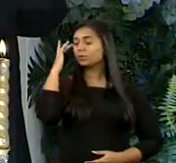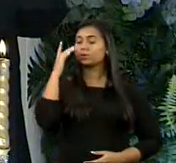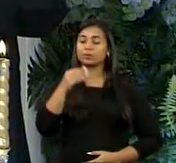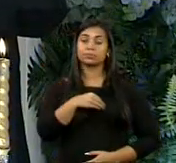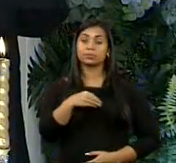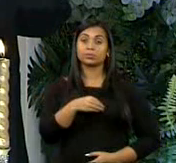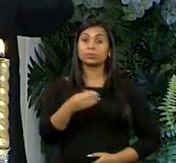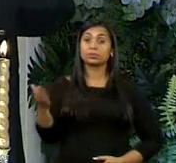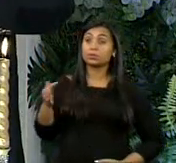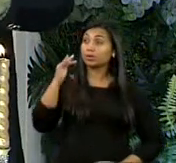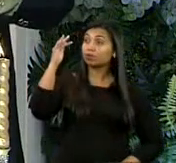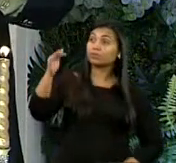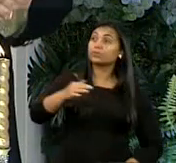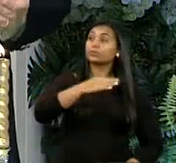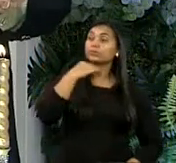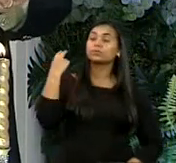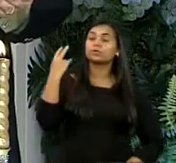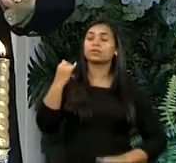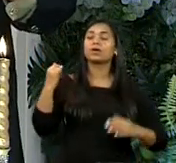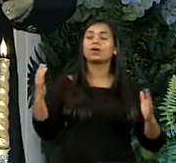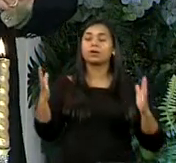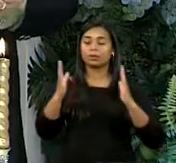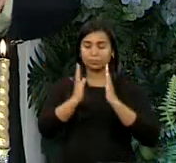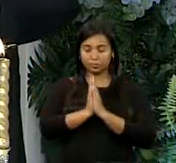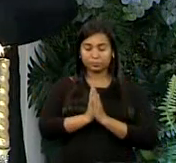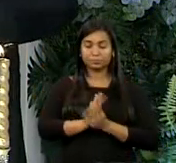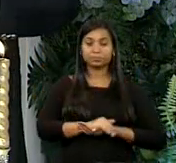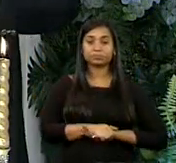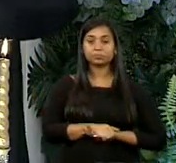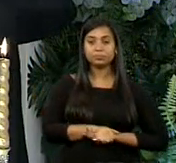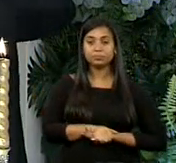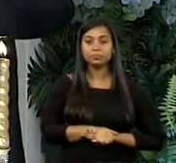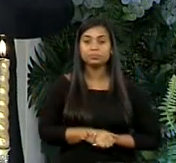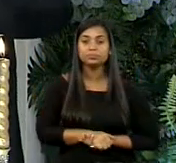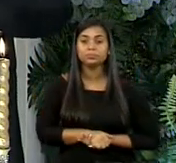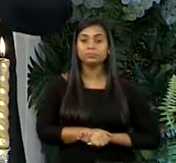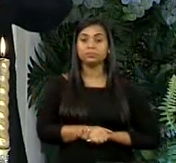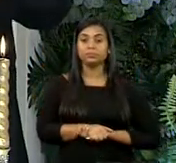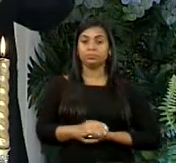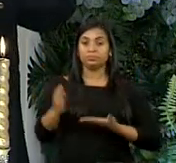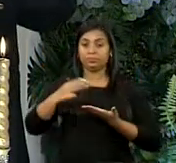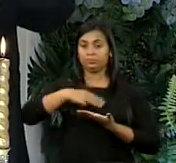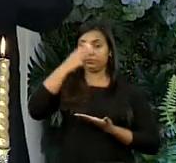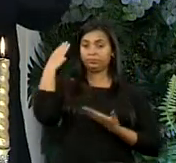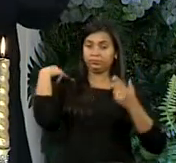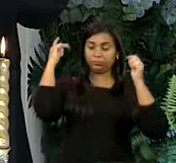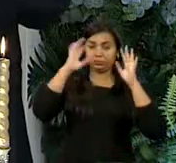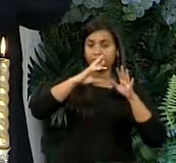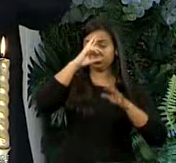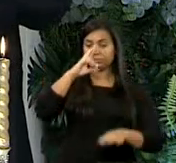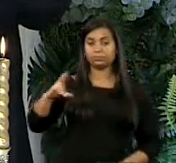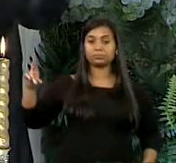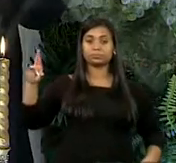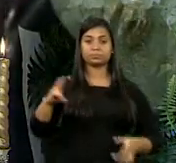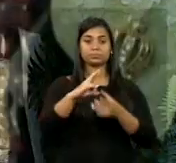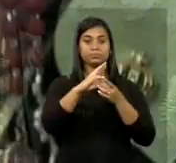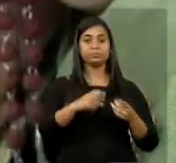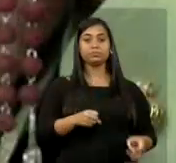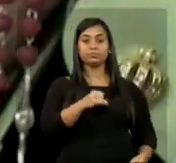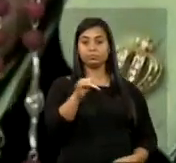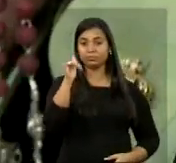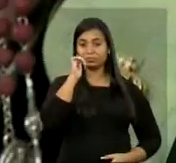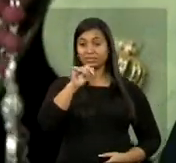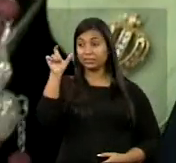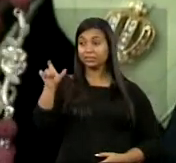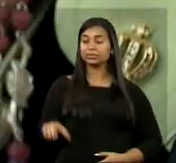rogai por nós, pecadores, agora e na hora de nossa morte. Amém. Ave Maria, cheia de graça, o